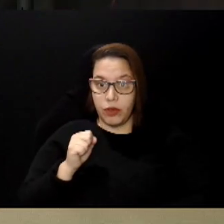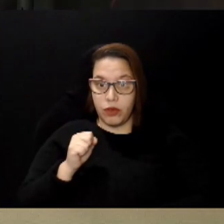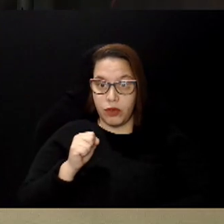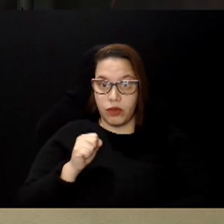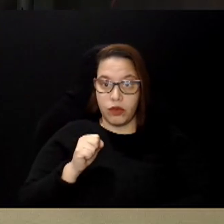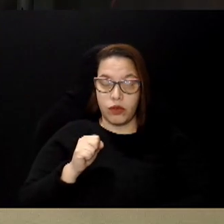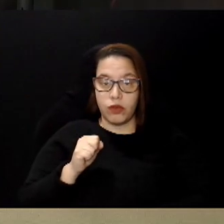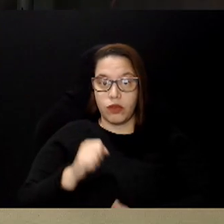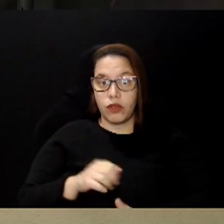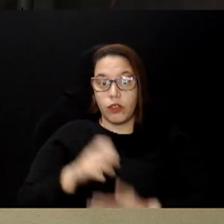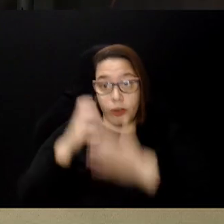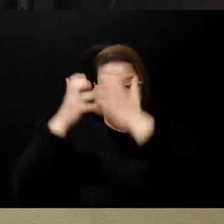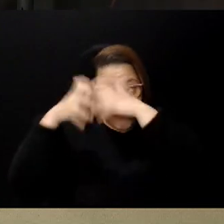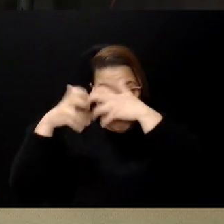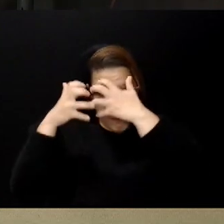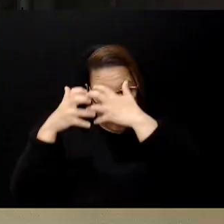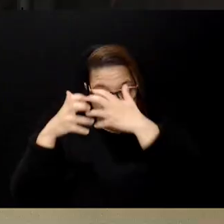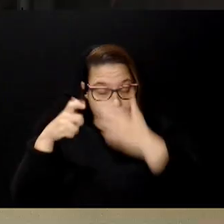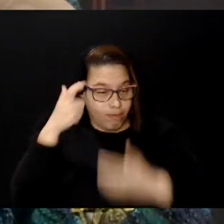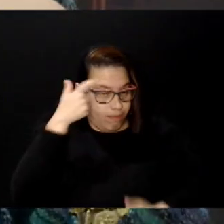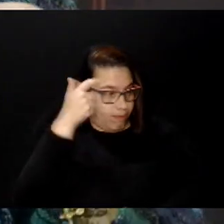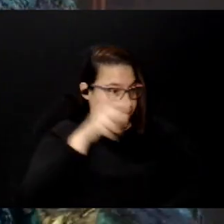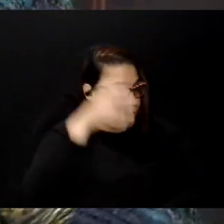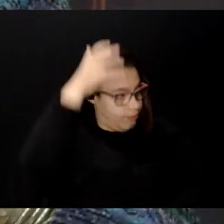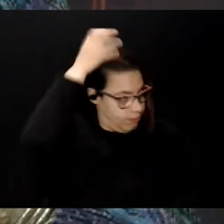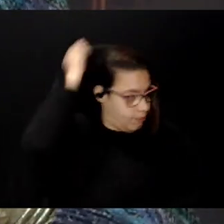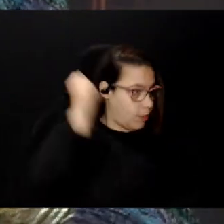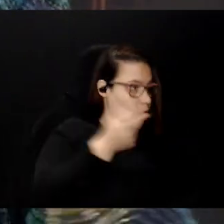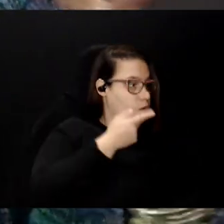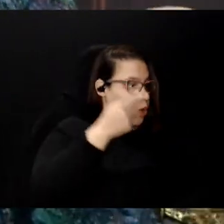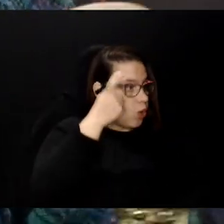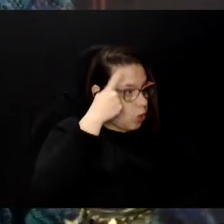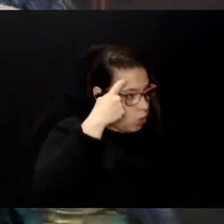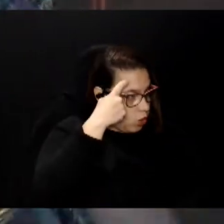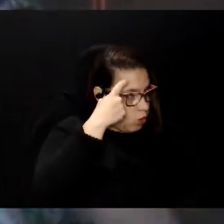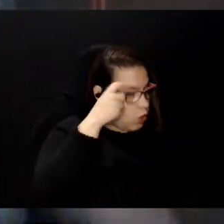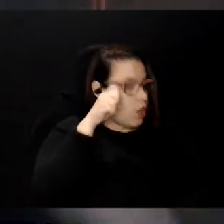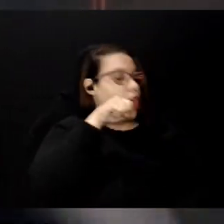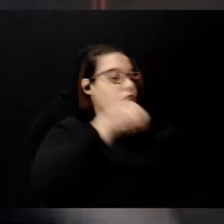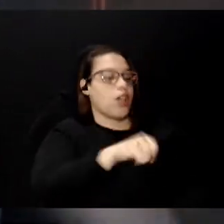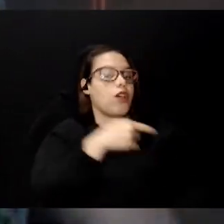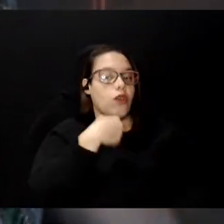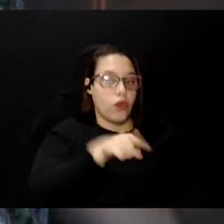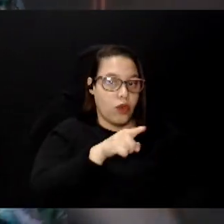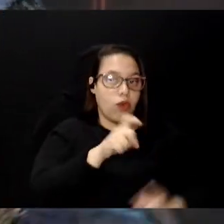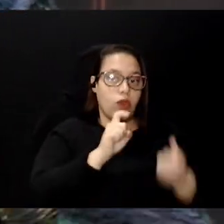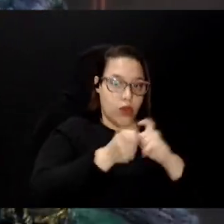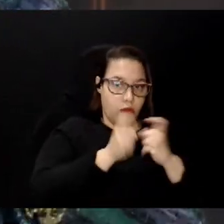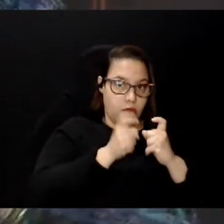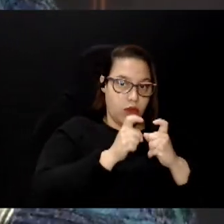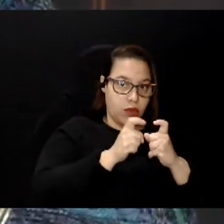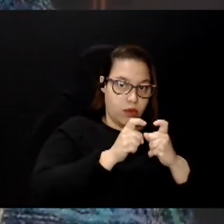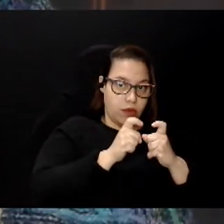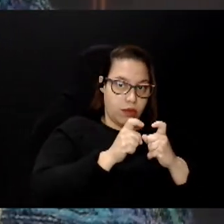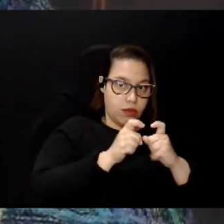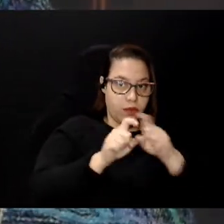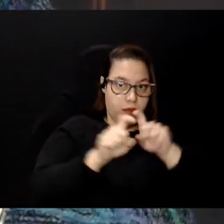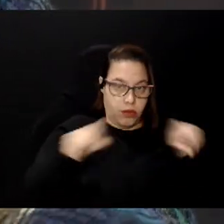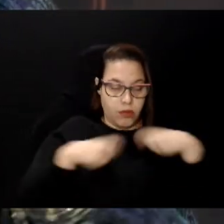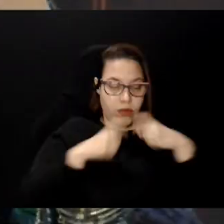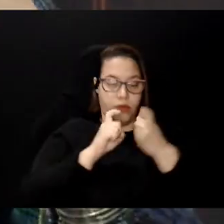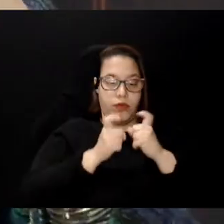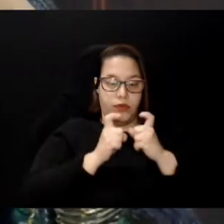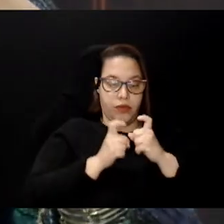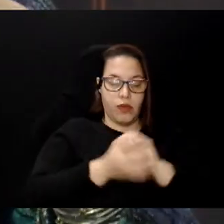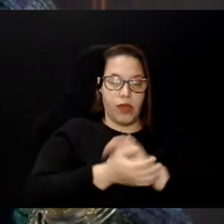sabe uma coisa que você falou e me veio em mente? Se você vai para uma reunião, uma sala de reunião,